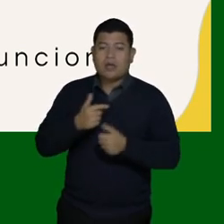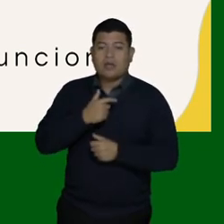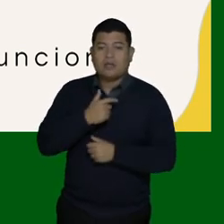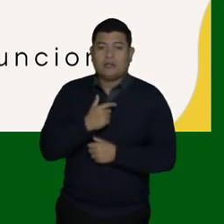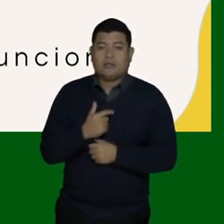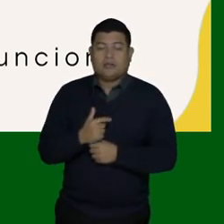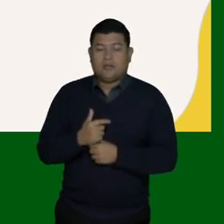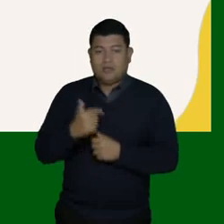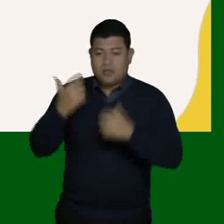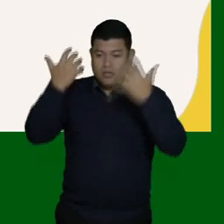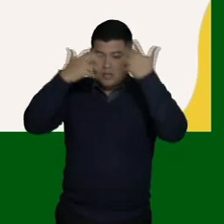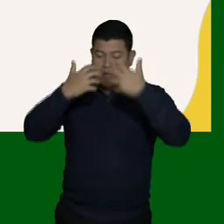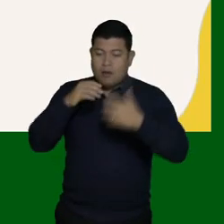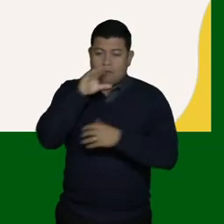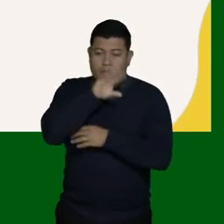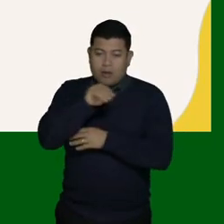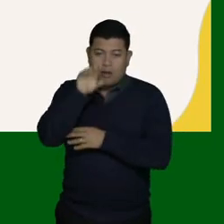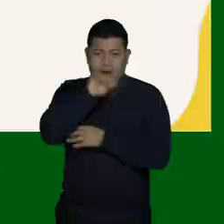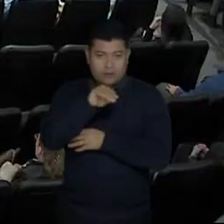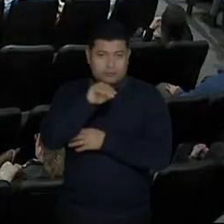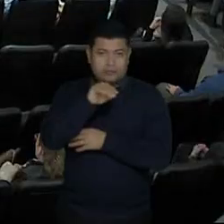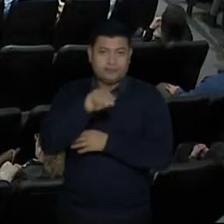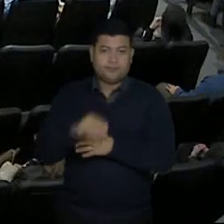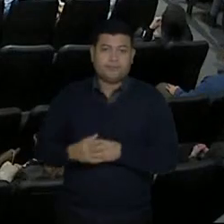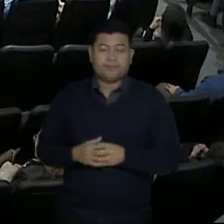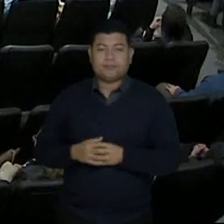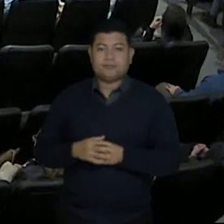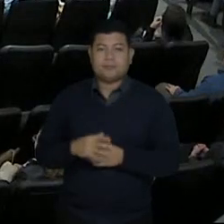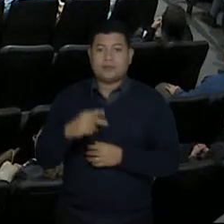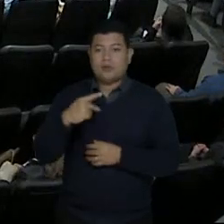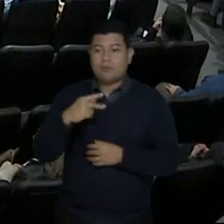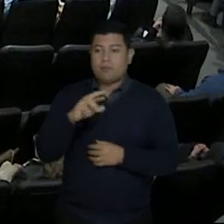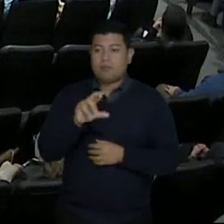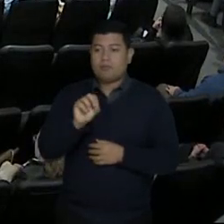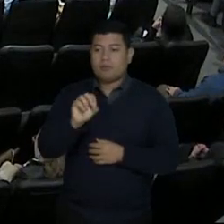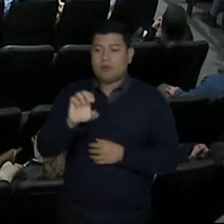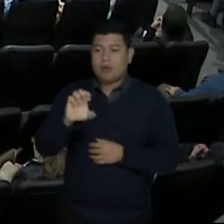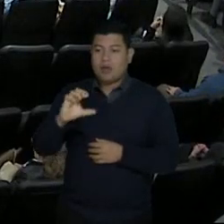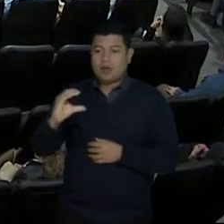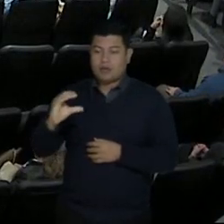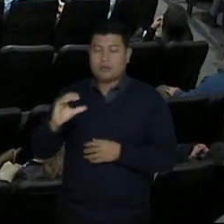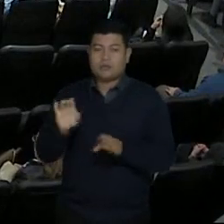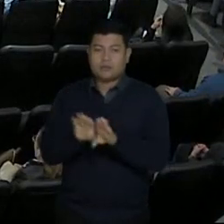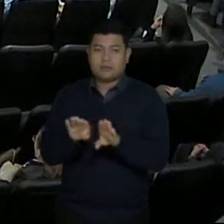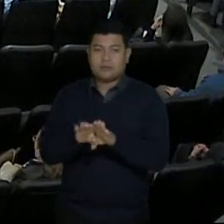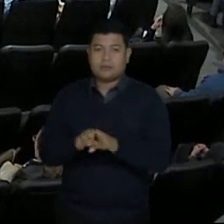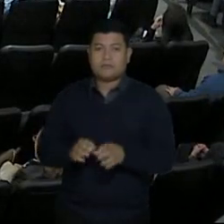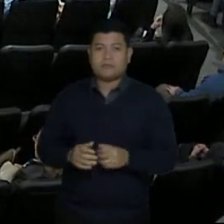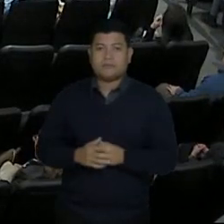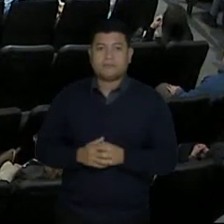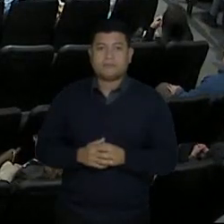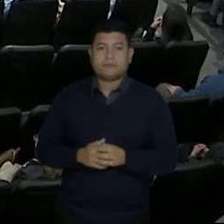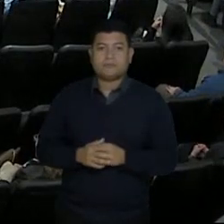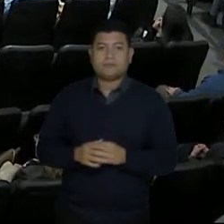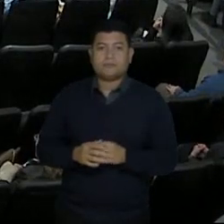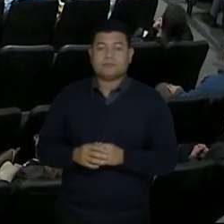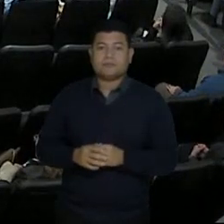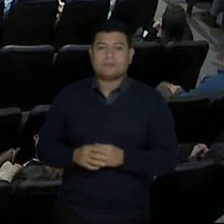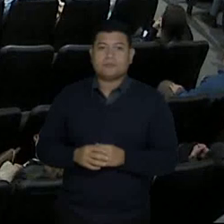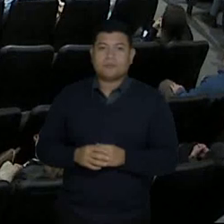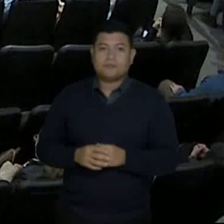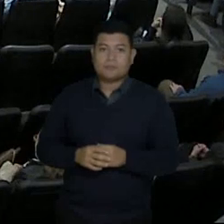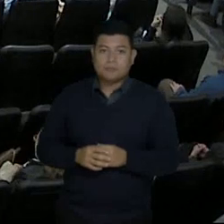funcional oral a pediatria então através de duas ou três intervenções colha